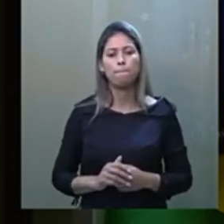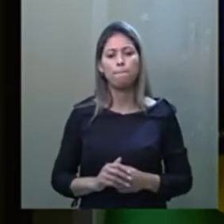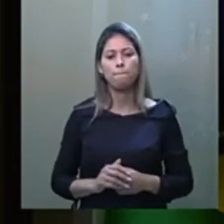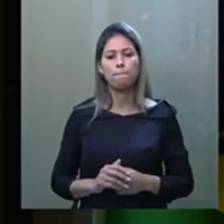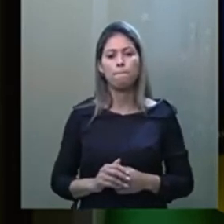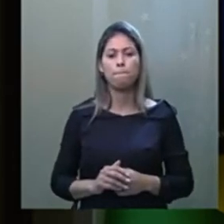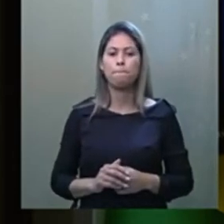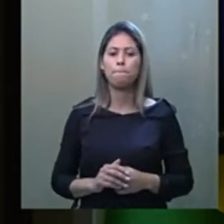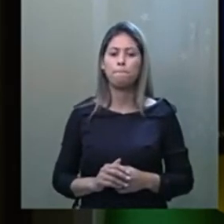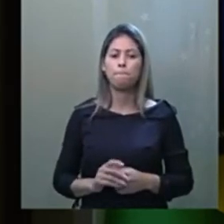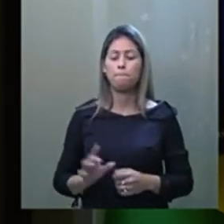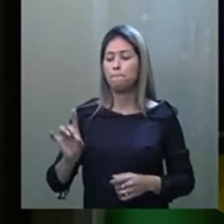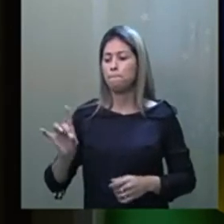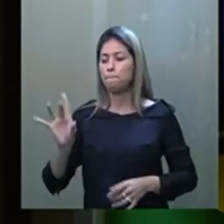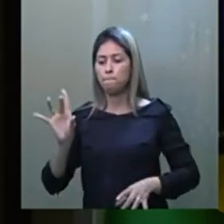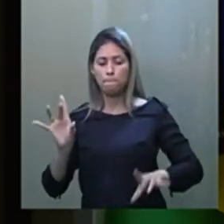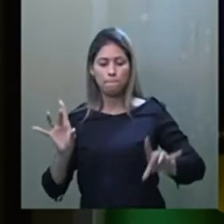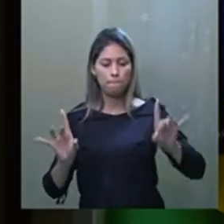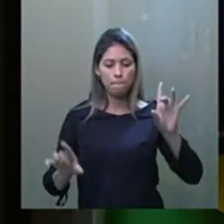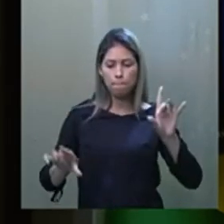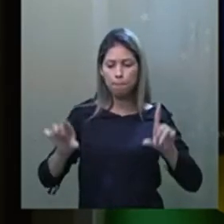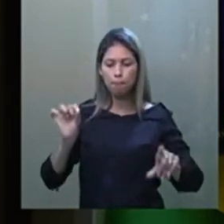cada um tem que tirar suas conclusões.